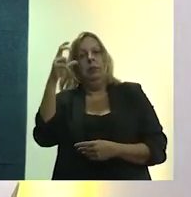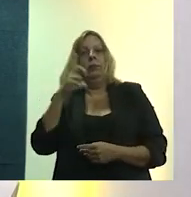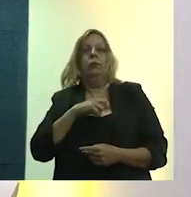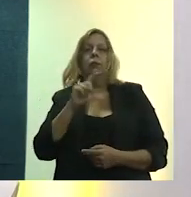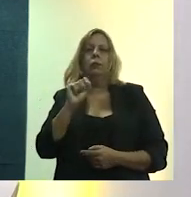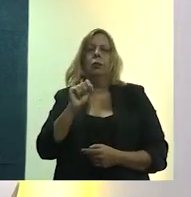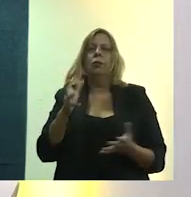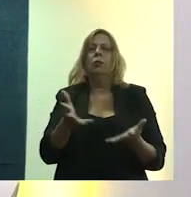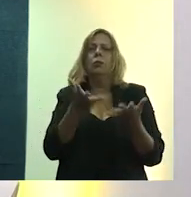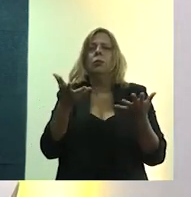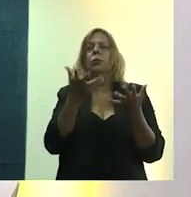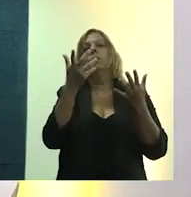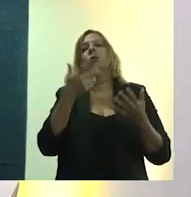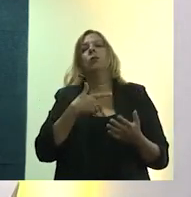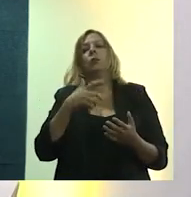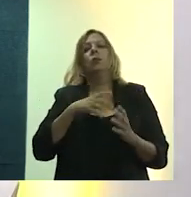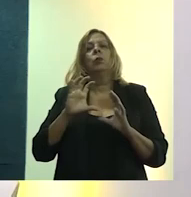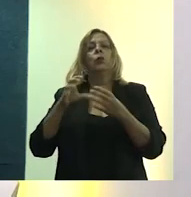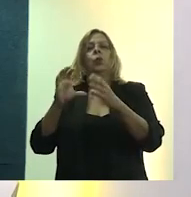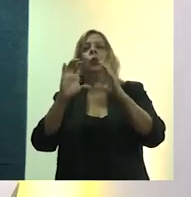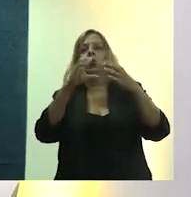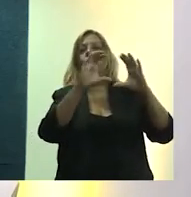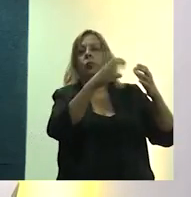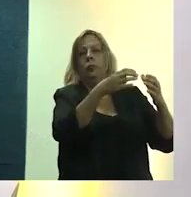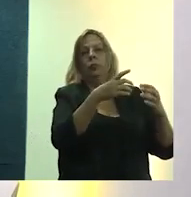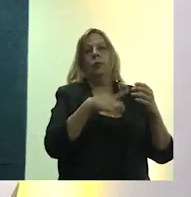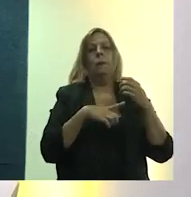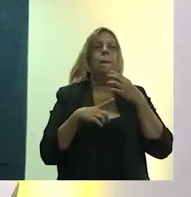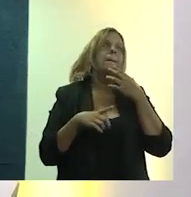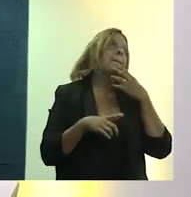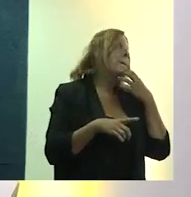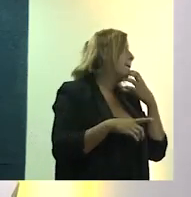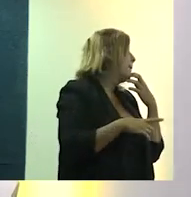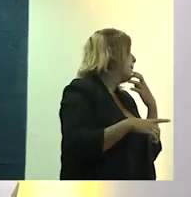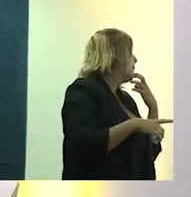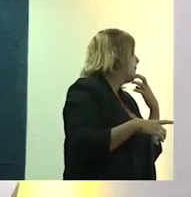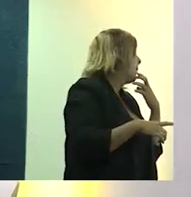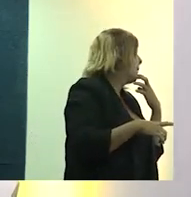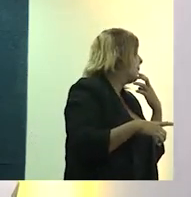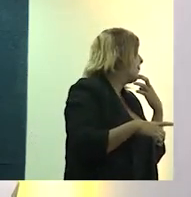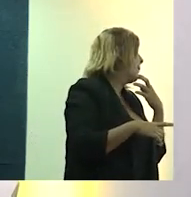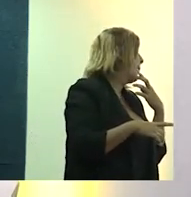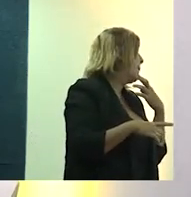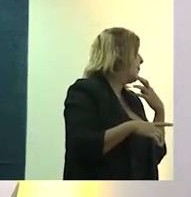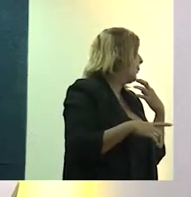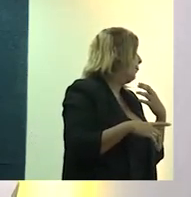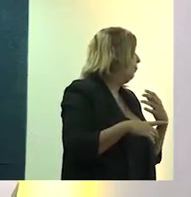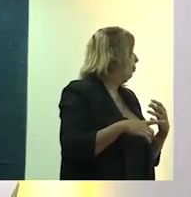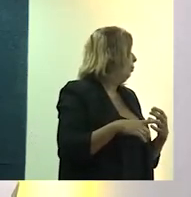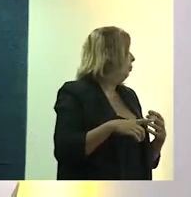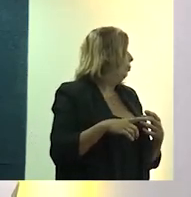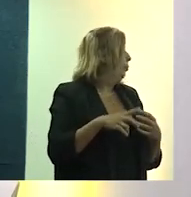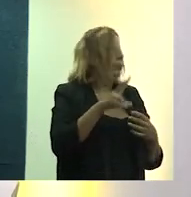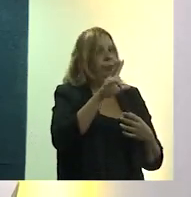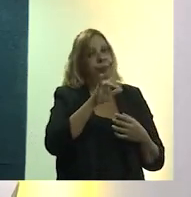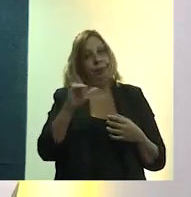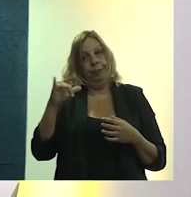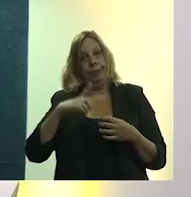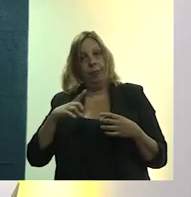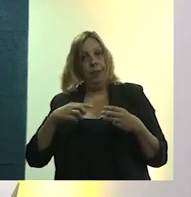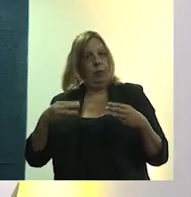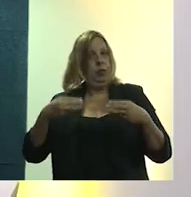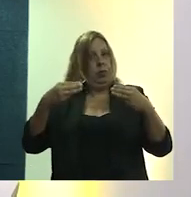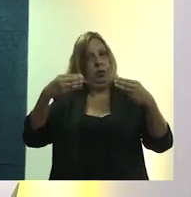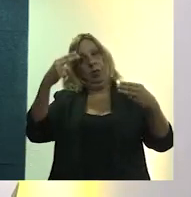que de fato a promoção de céus e minisséus que já teve outro homem mas agora isso vai vir com mais força dentro do ministério da cultura inclusive